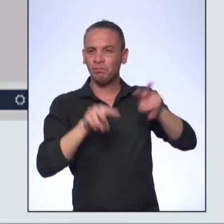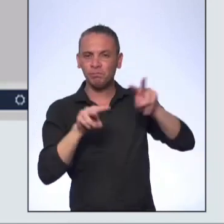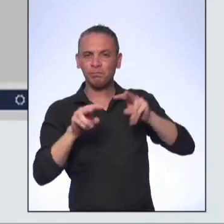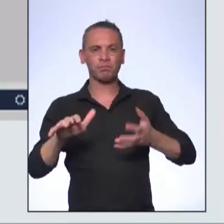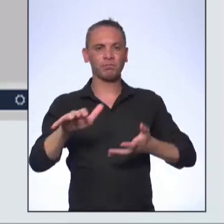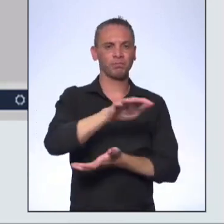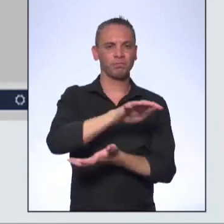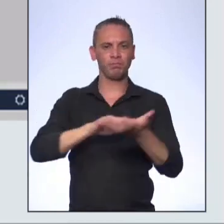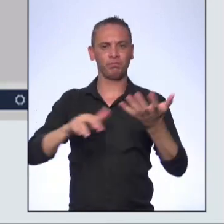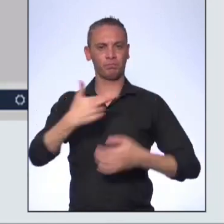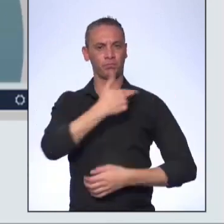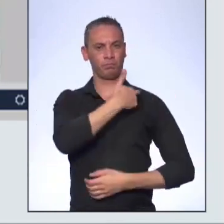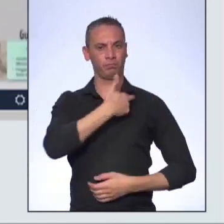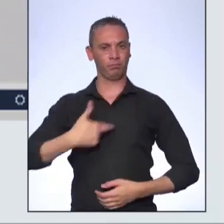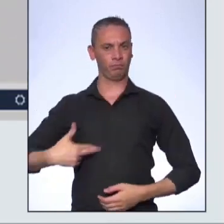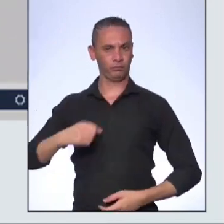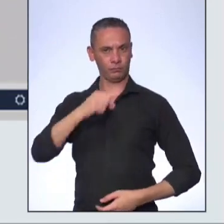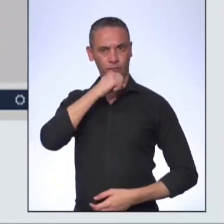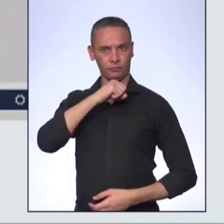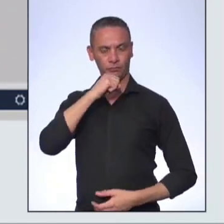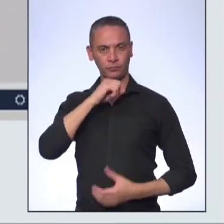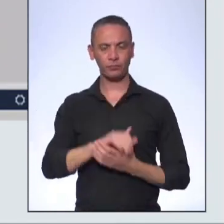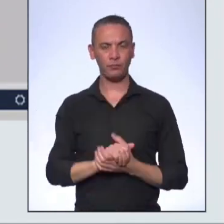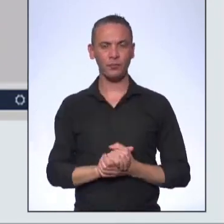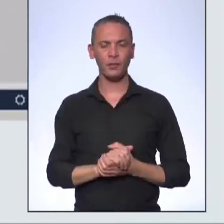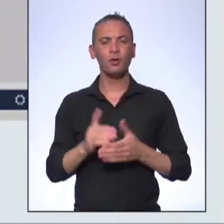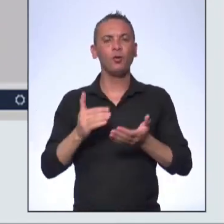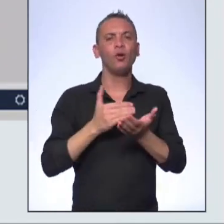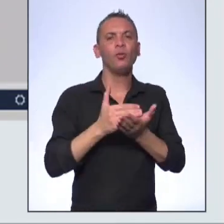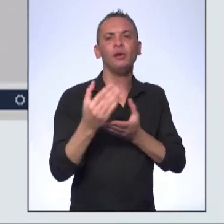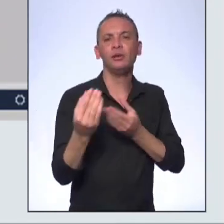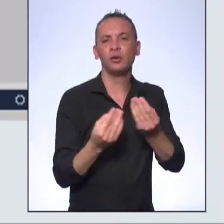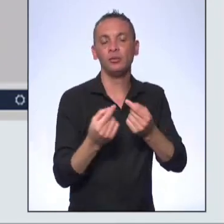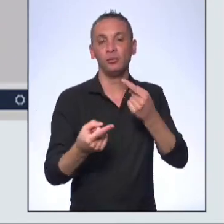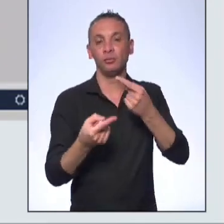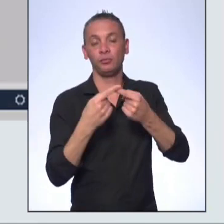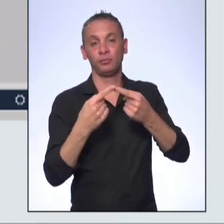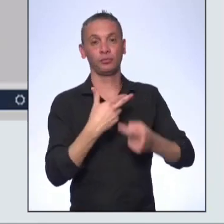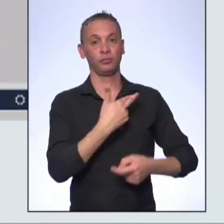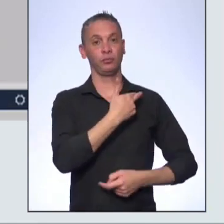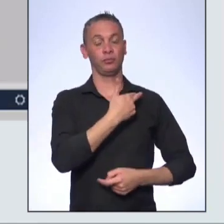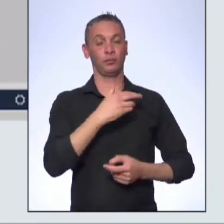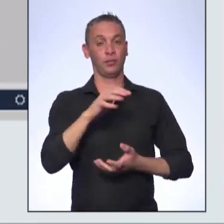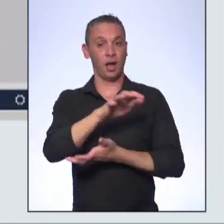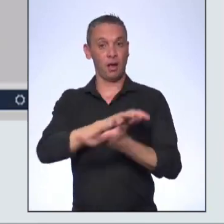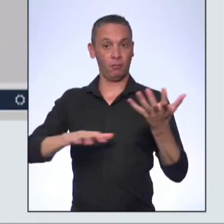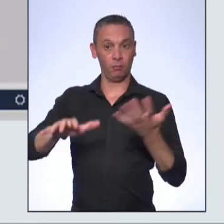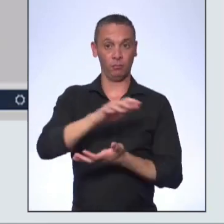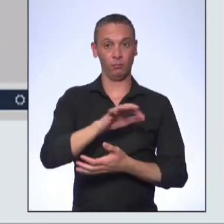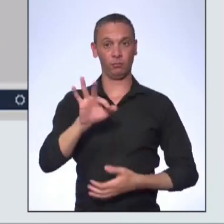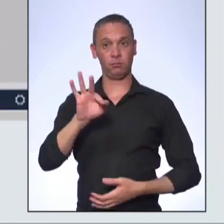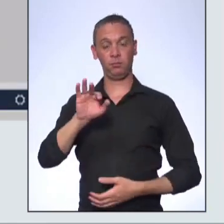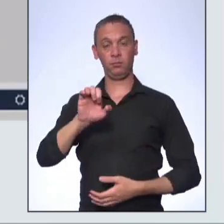da República Velha. O nosso ponto de partida é a Revolta Federalista, ocorrida